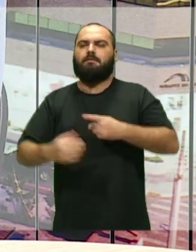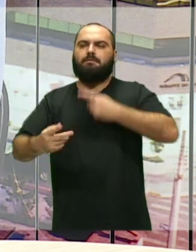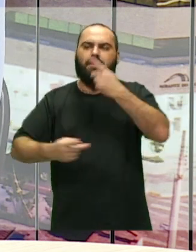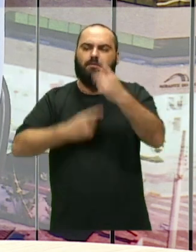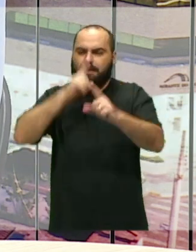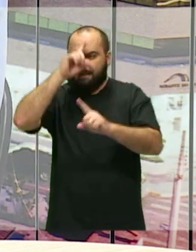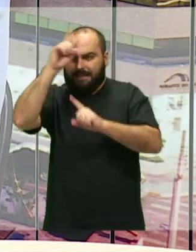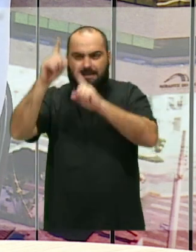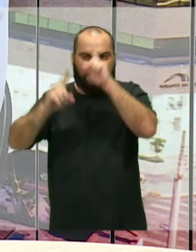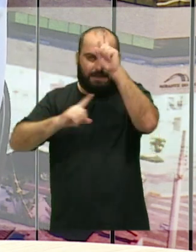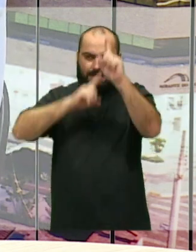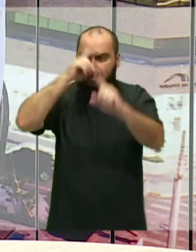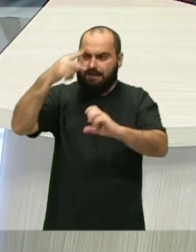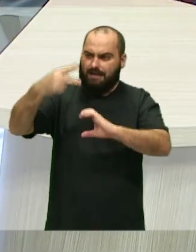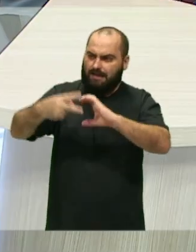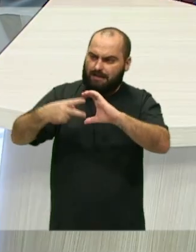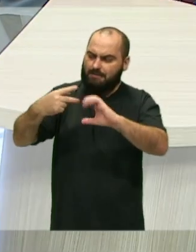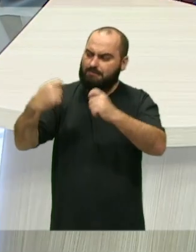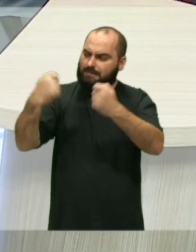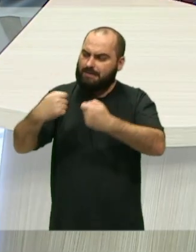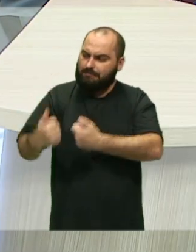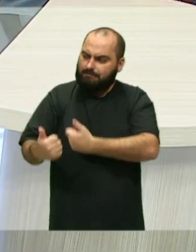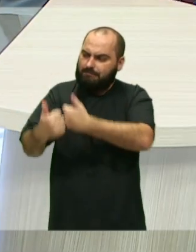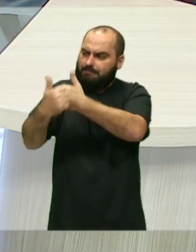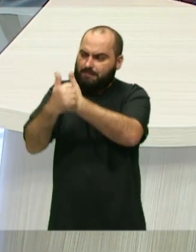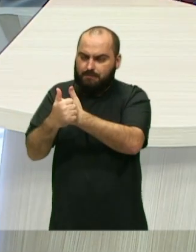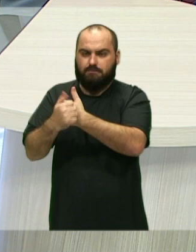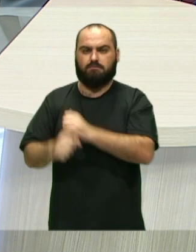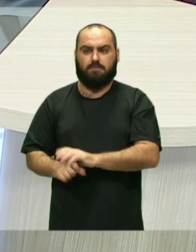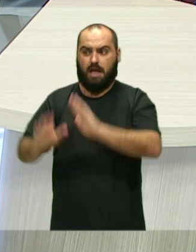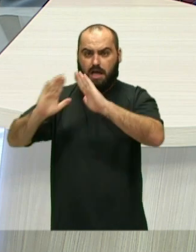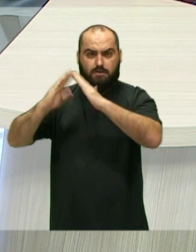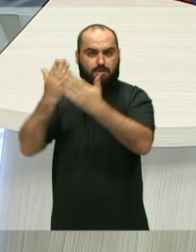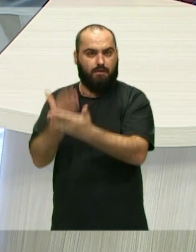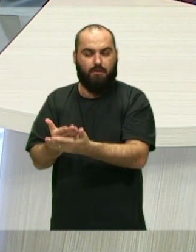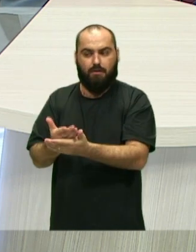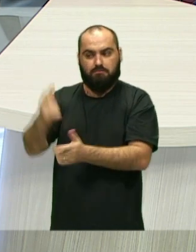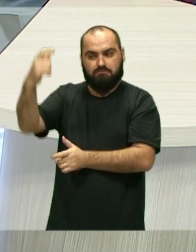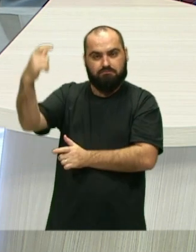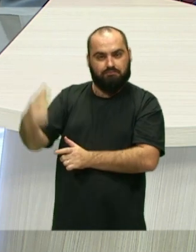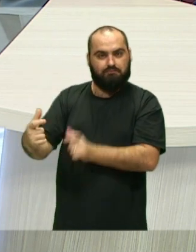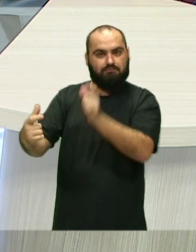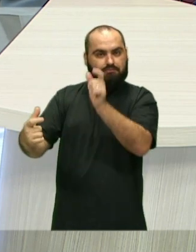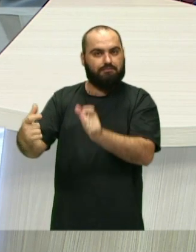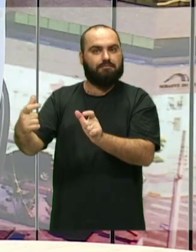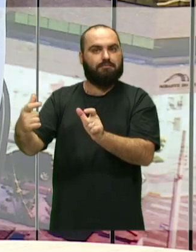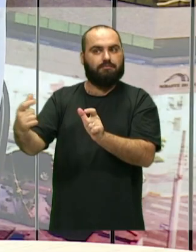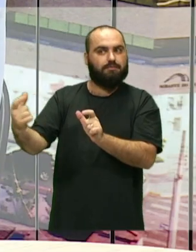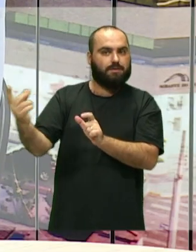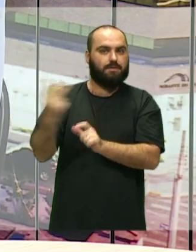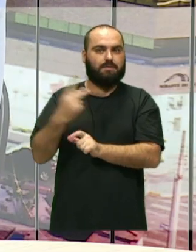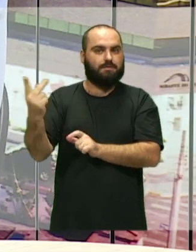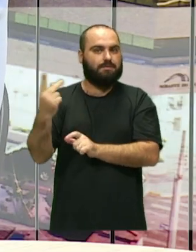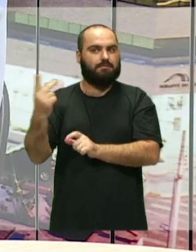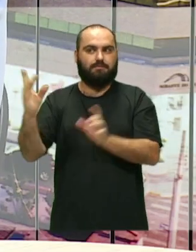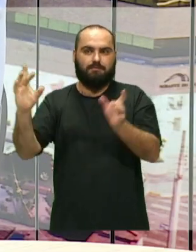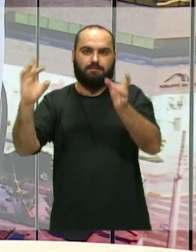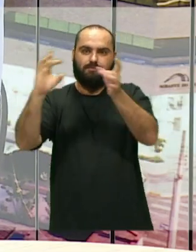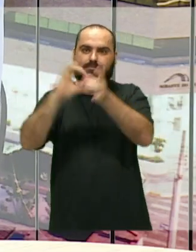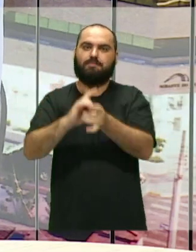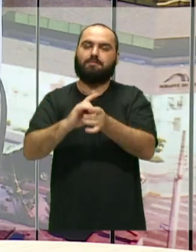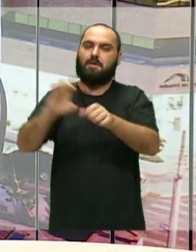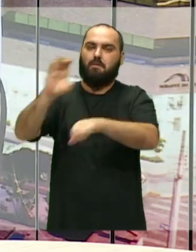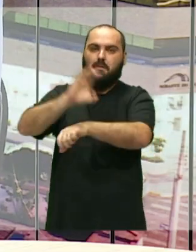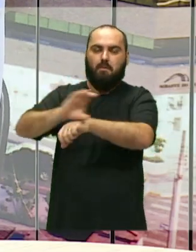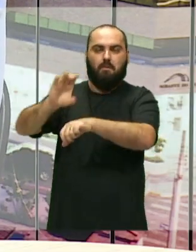de levar a câmara mais perto da população e a escola tá fazendo isso através de um dos pontos um dos tripés aí né trazendo